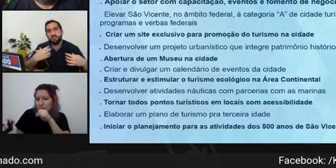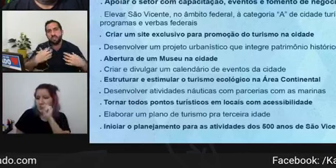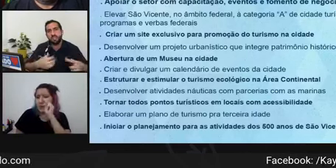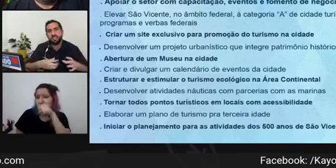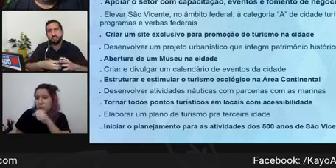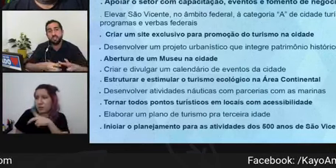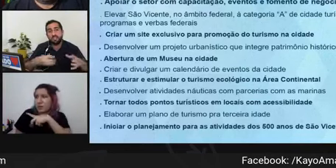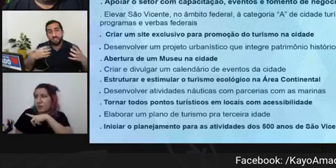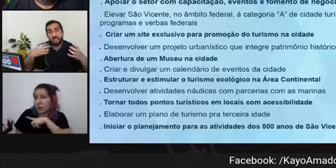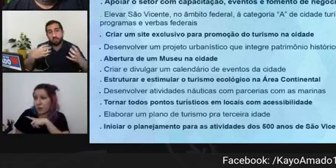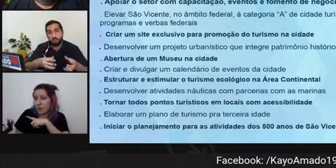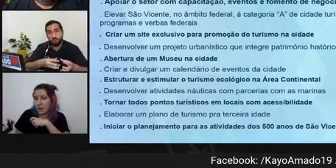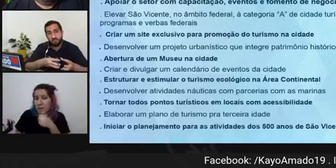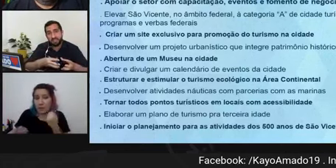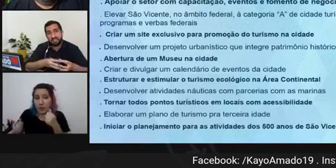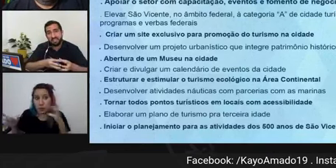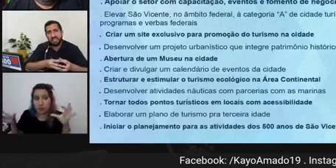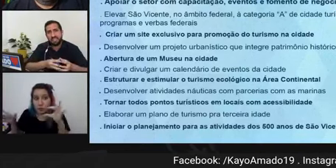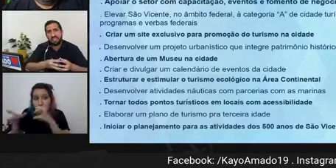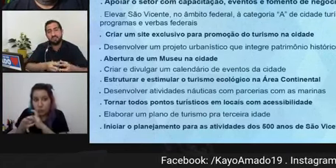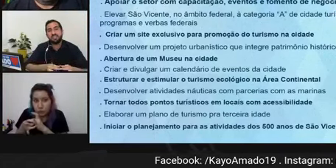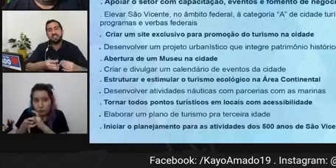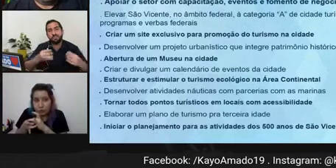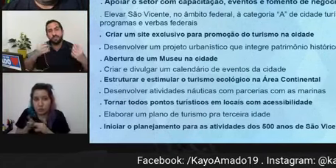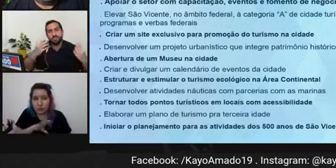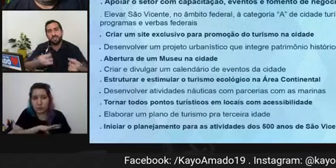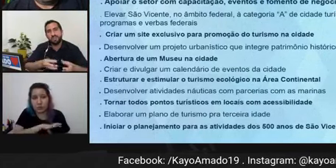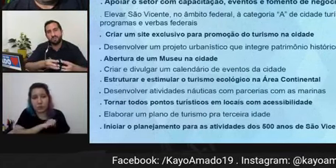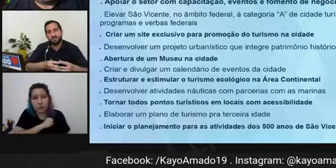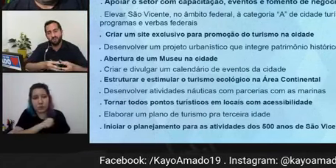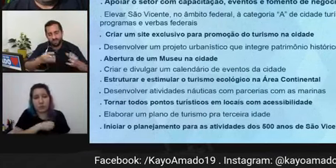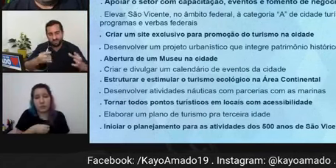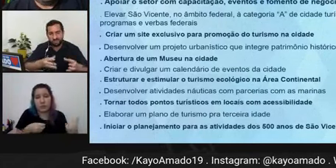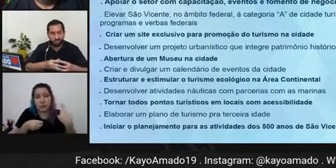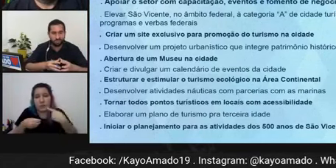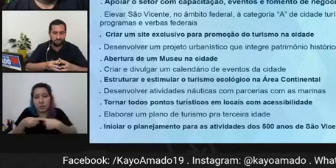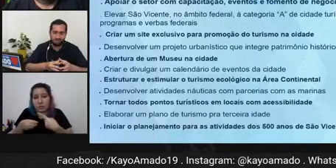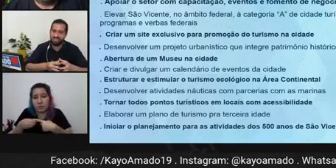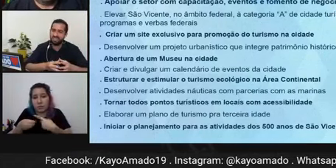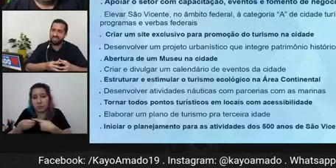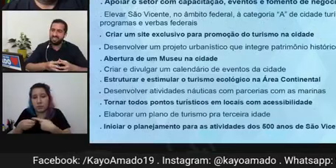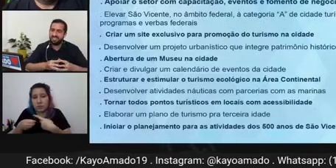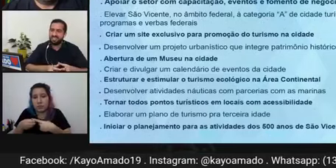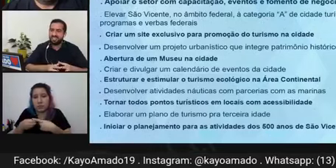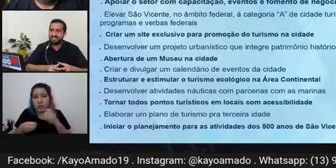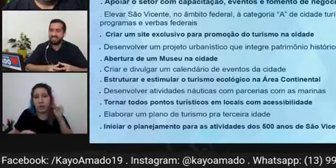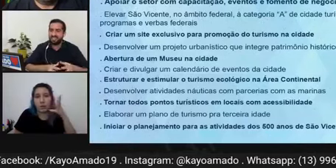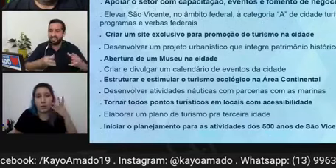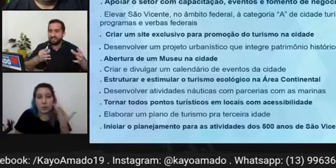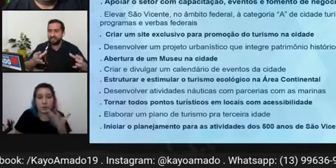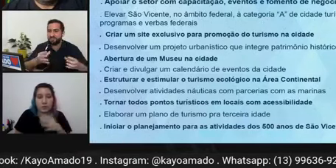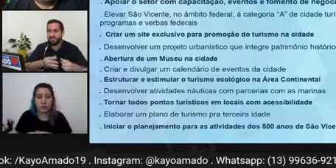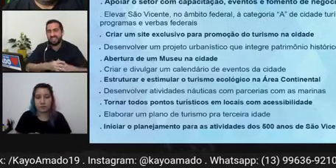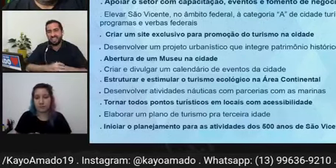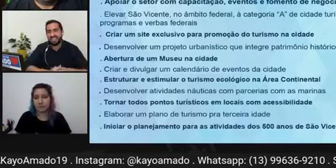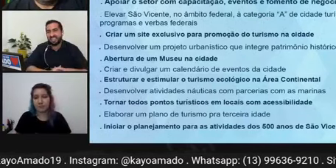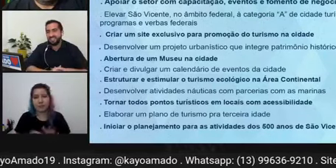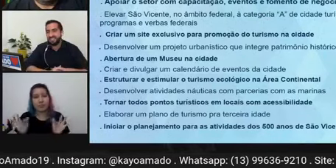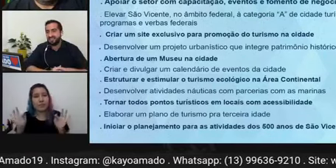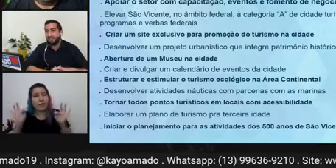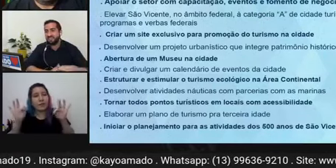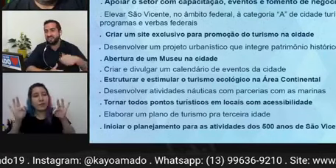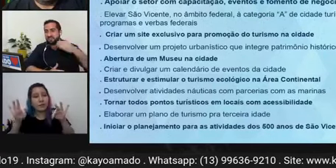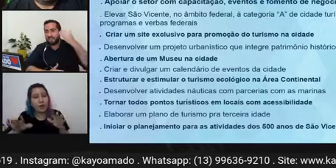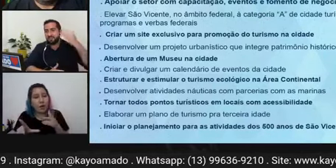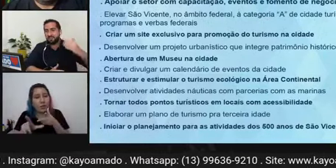precisa se unir, precisa de amor por essa cidade, precisa envolver as pessoas e fazer acontecer. Gente, chegando aí ao fim da